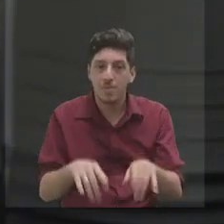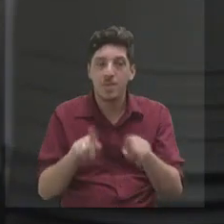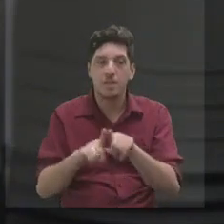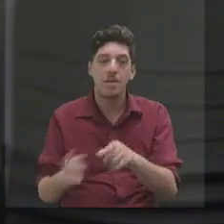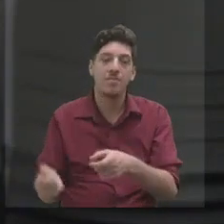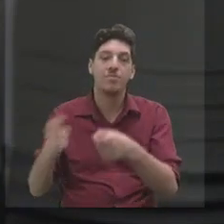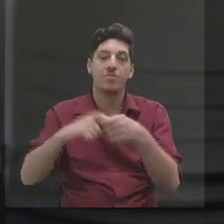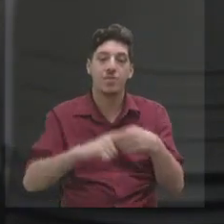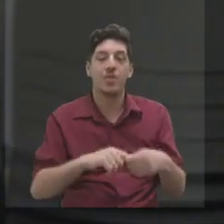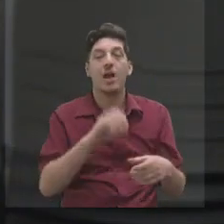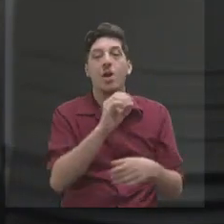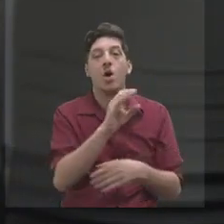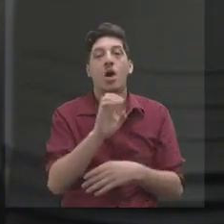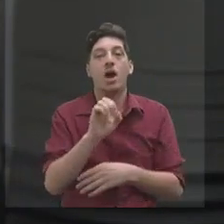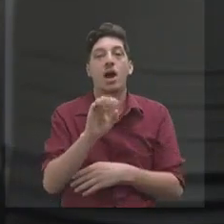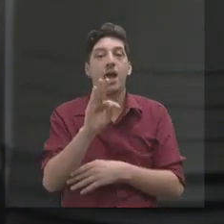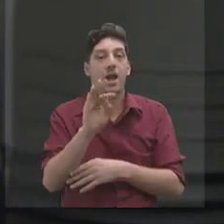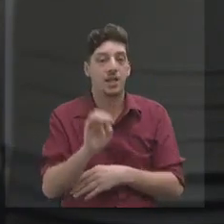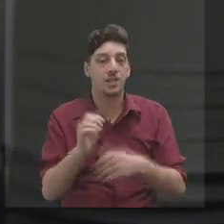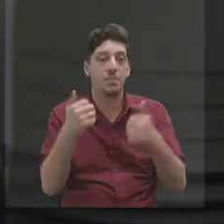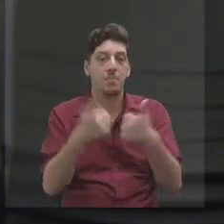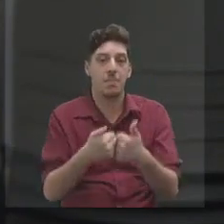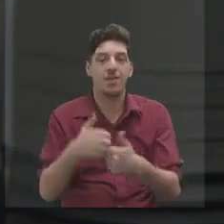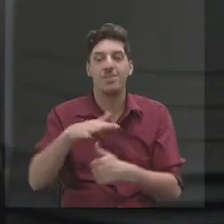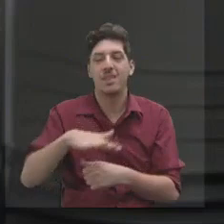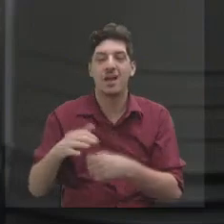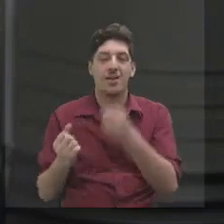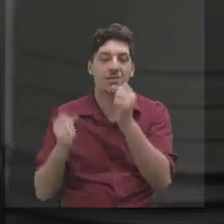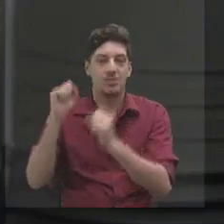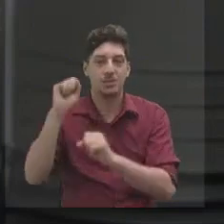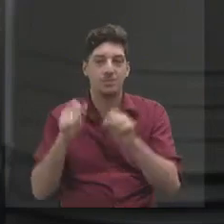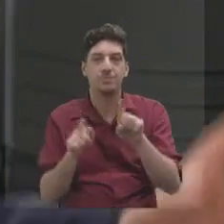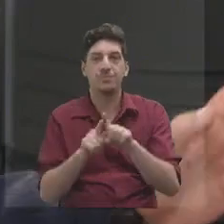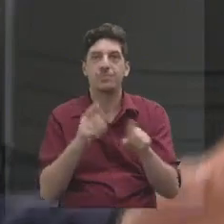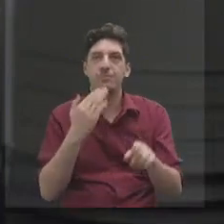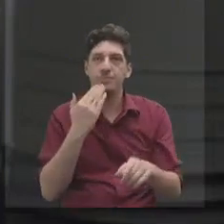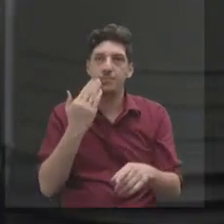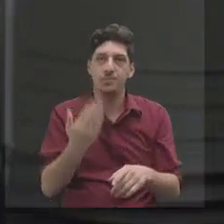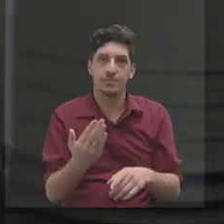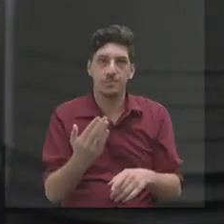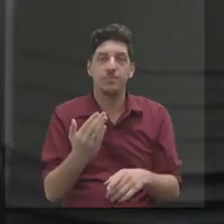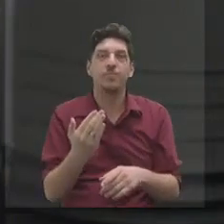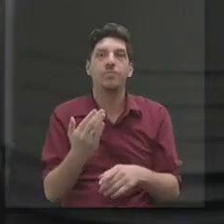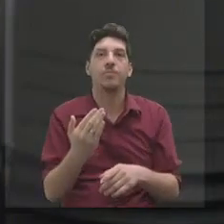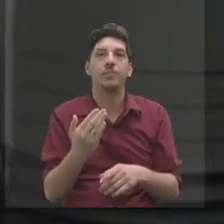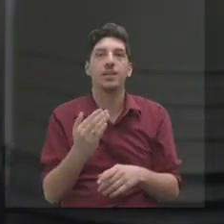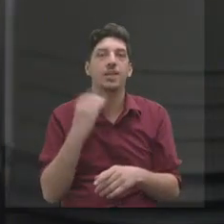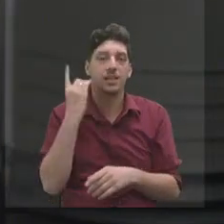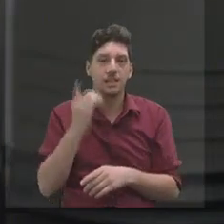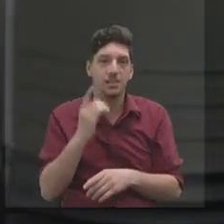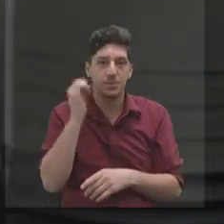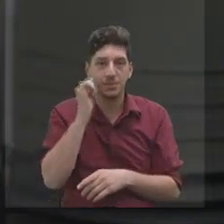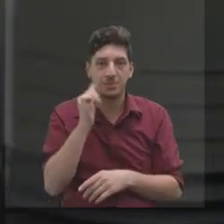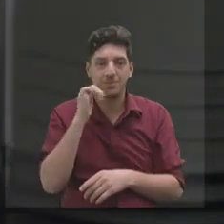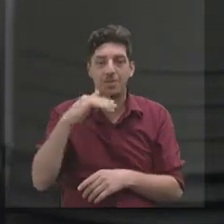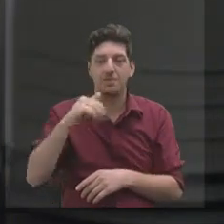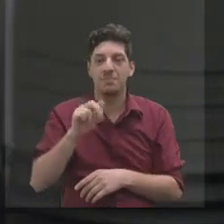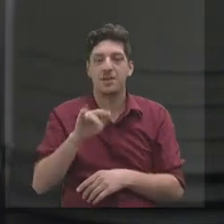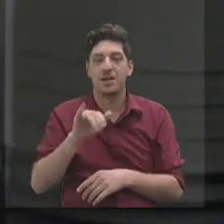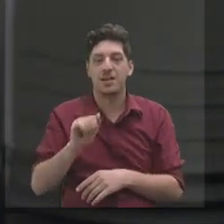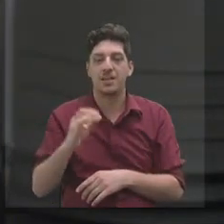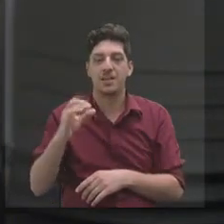atraso Distrito Industrial quero também pedir aqui a deputada Maria Clara marra